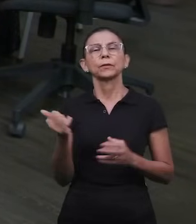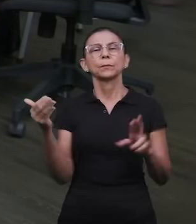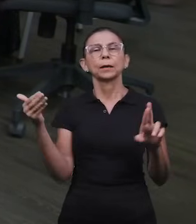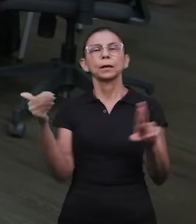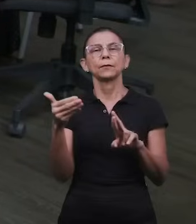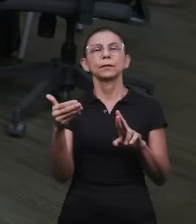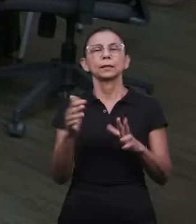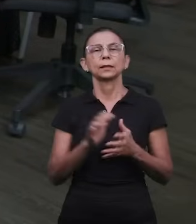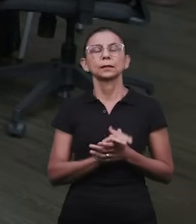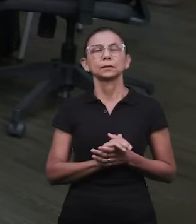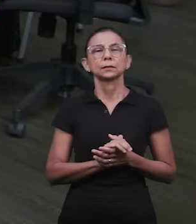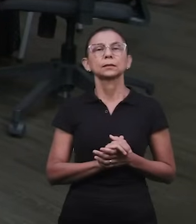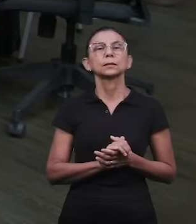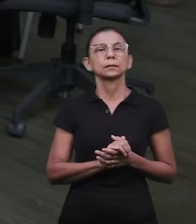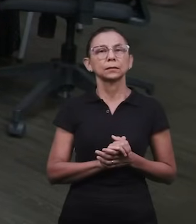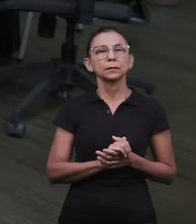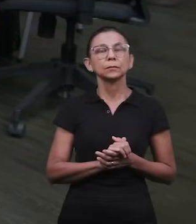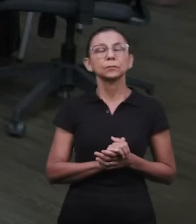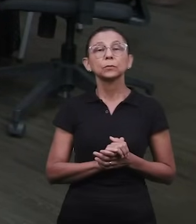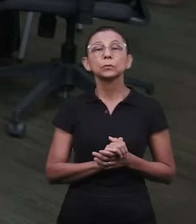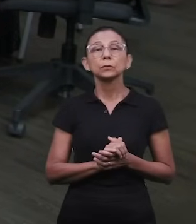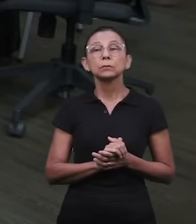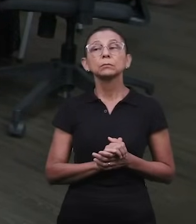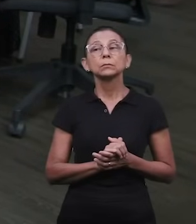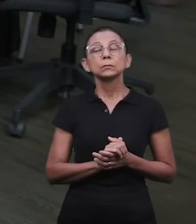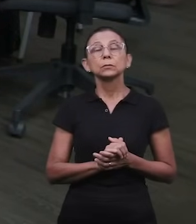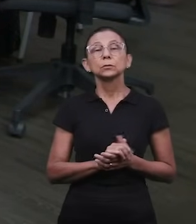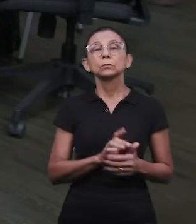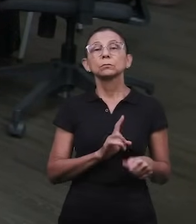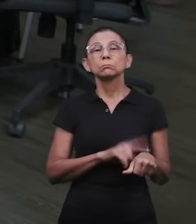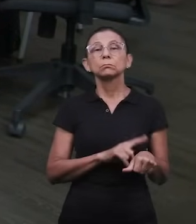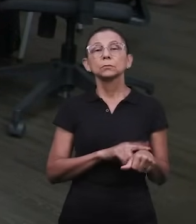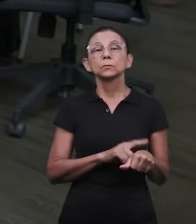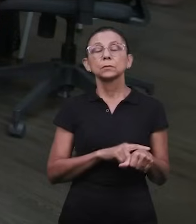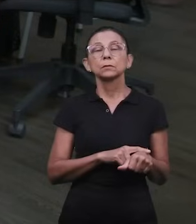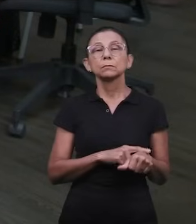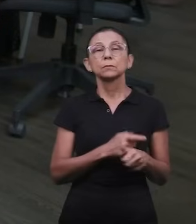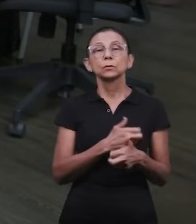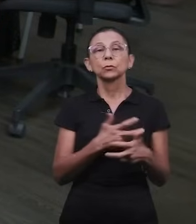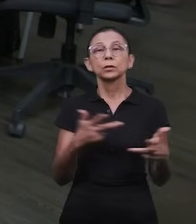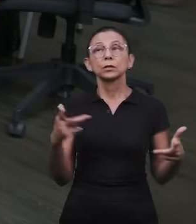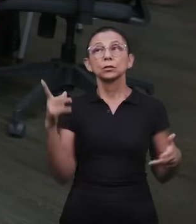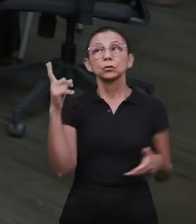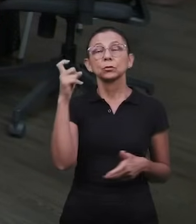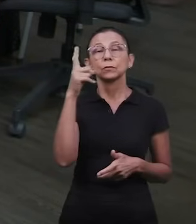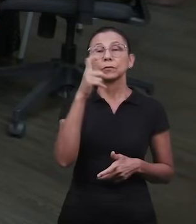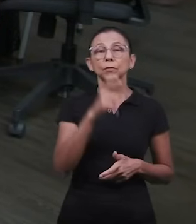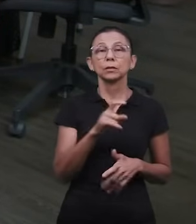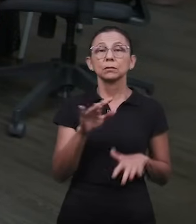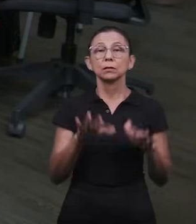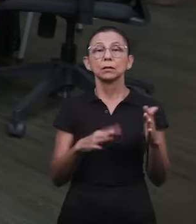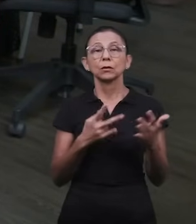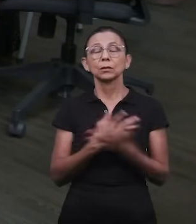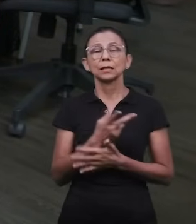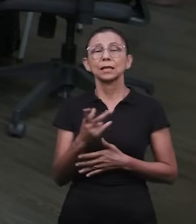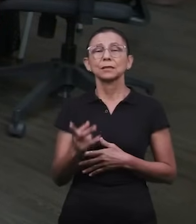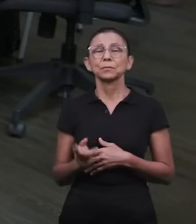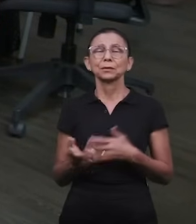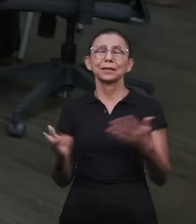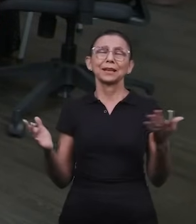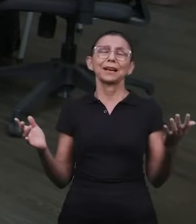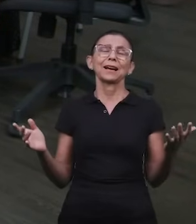referência, né, porque todas essas situações difíceis que foram apresentadas, elas se dão exatamente pelo